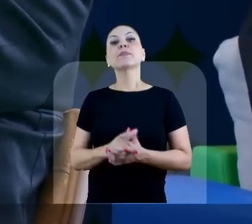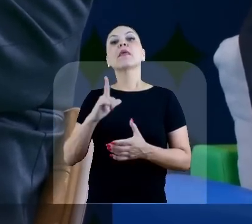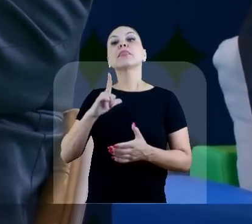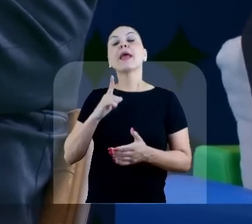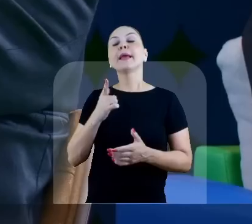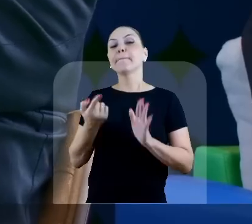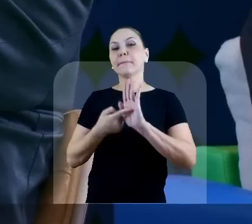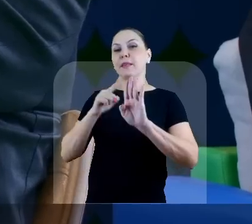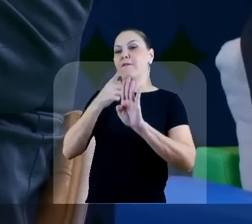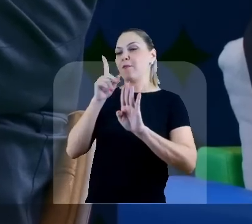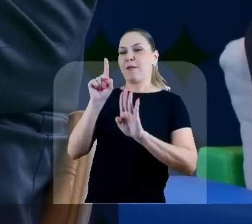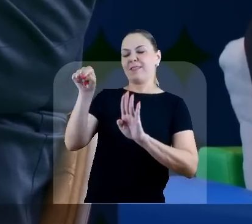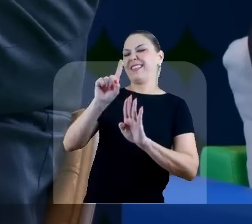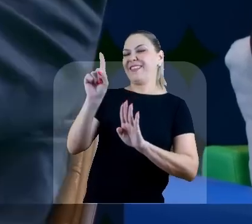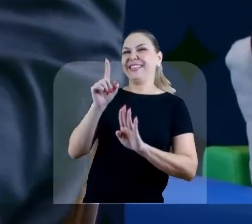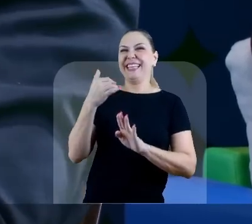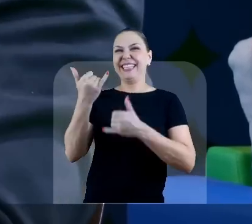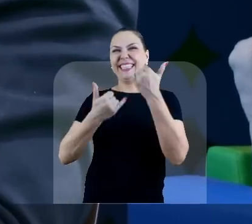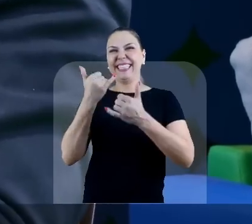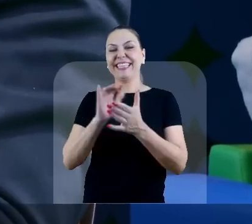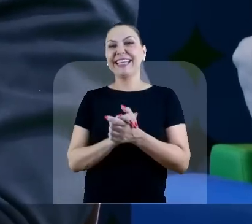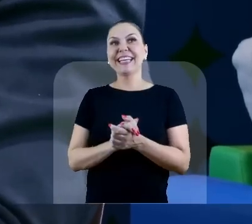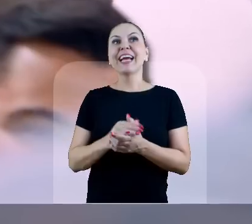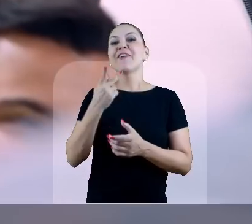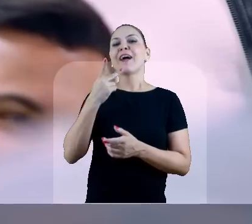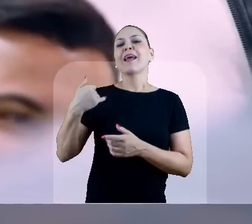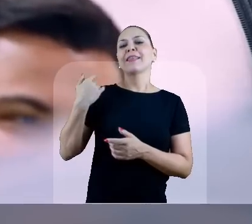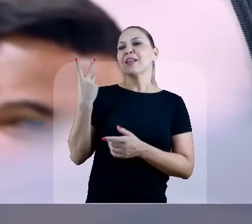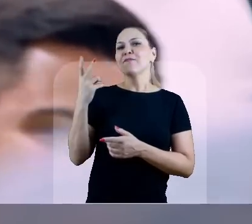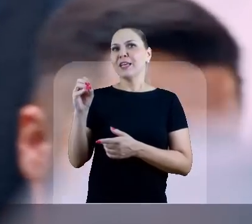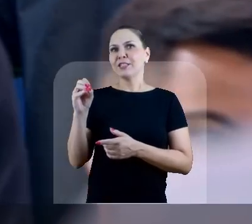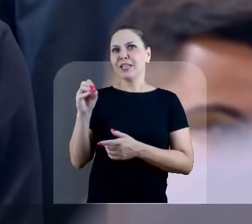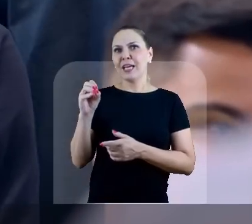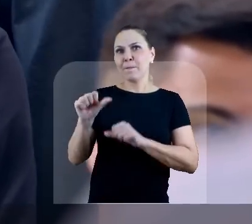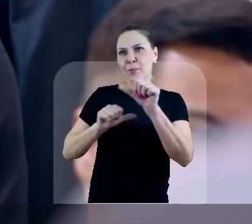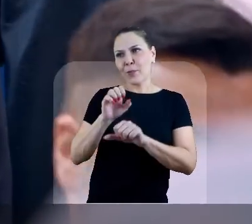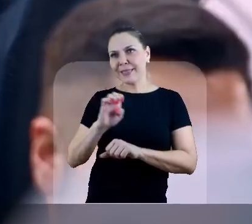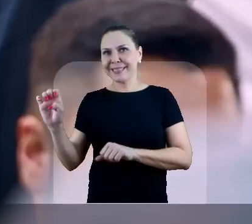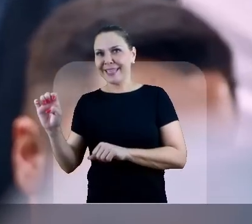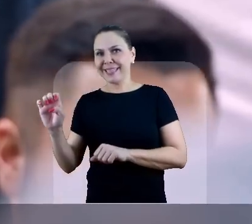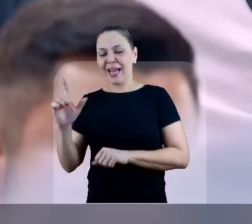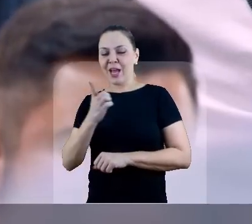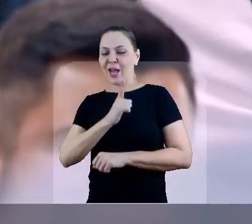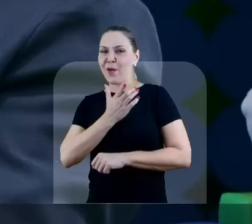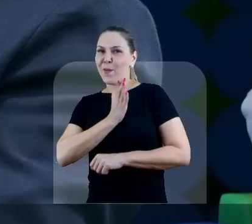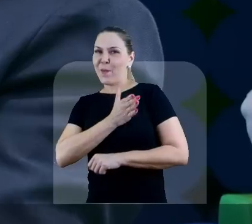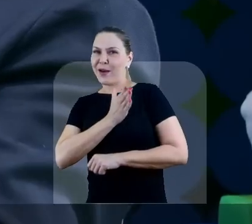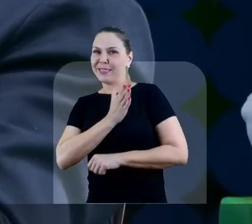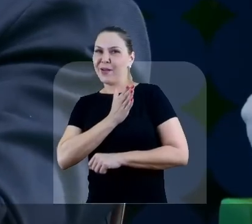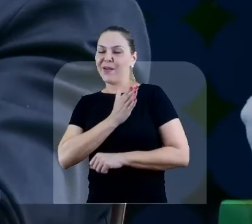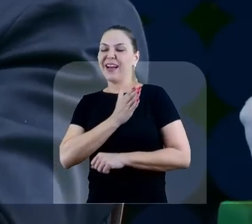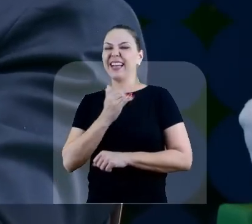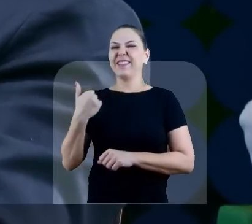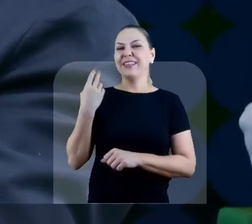tem um ditado que diz, não é para você não, tá? Quem até os 20 não foi de esquerda, não tem coração. Quem